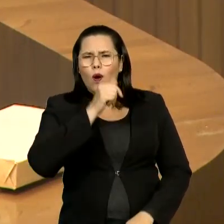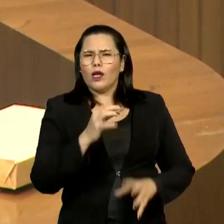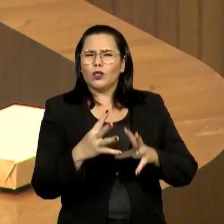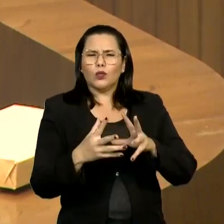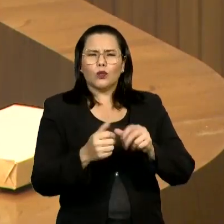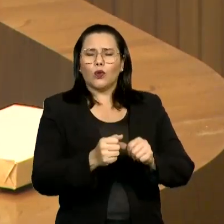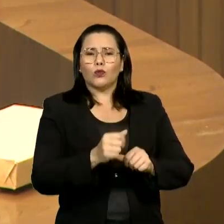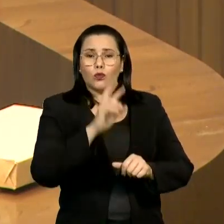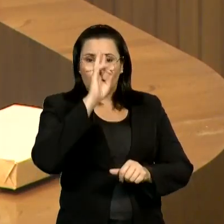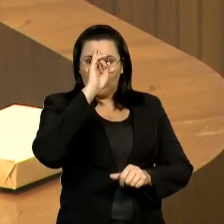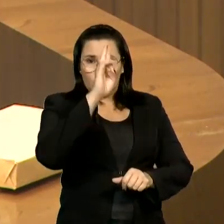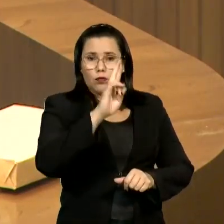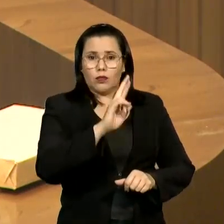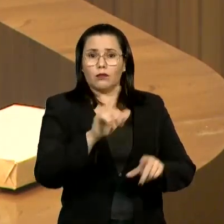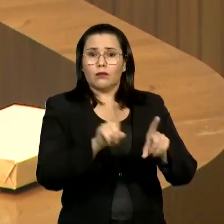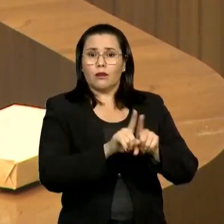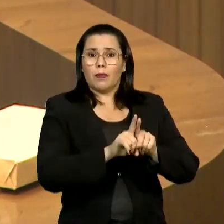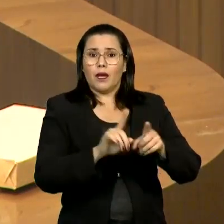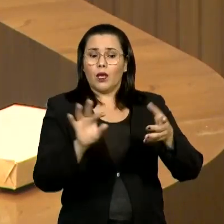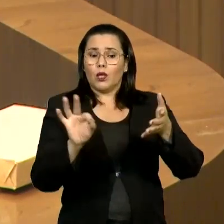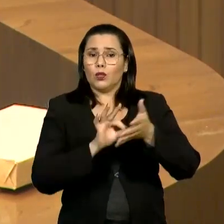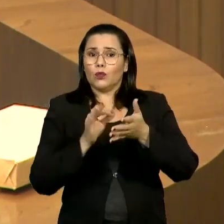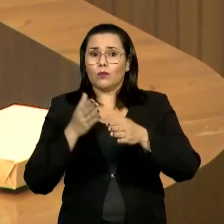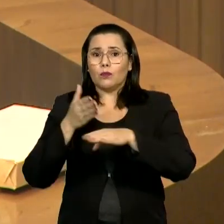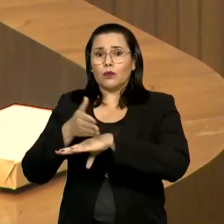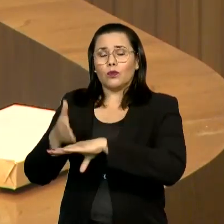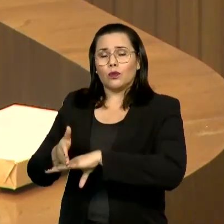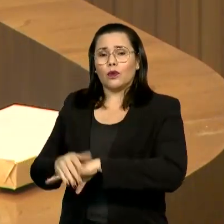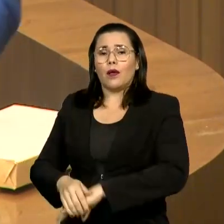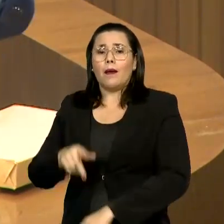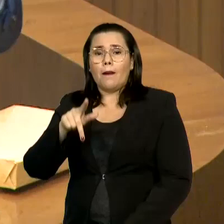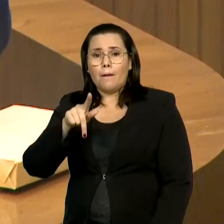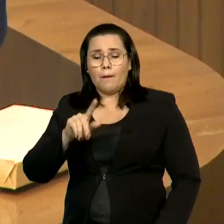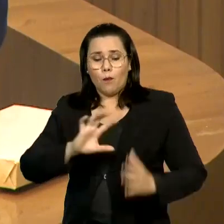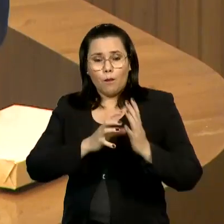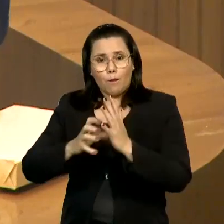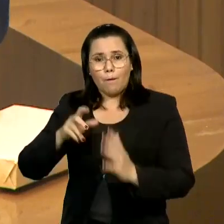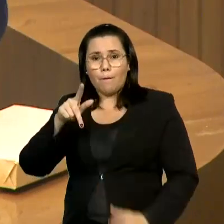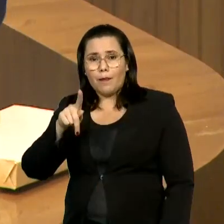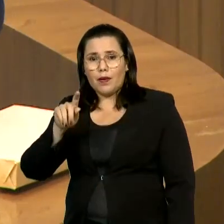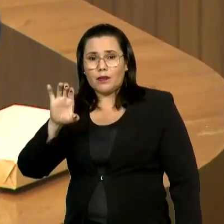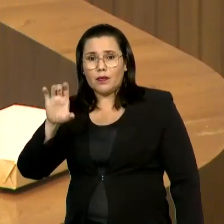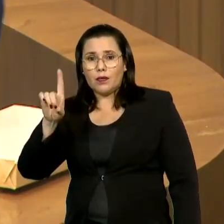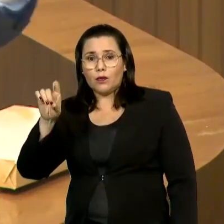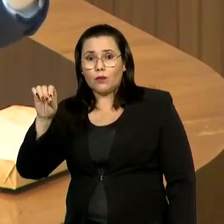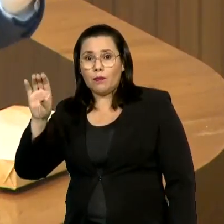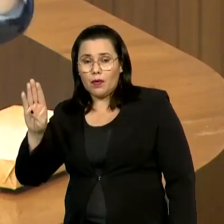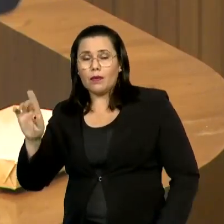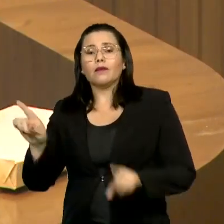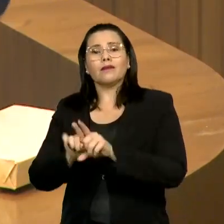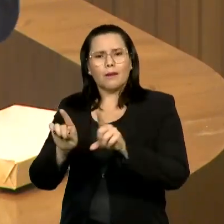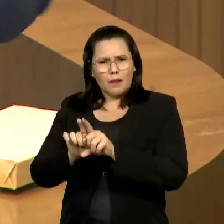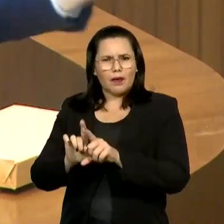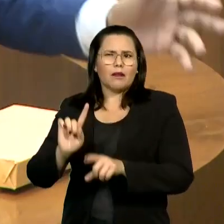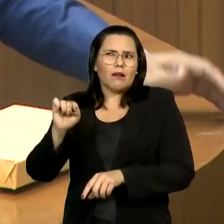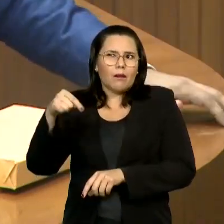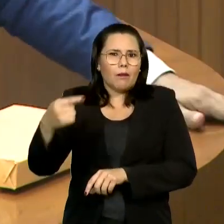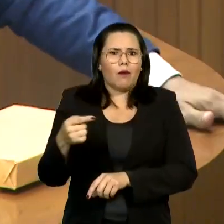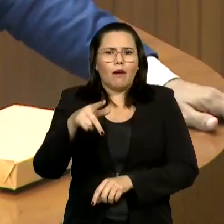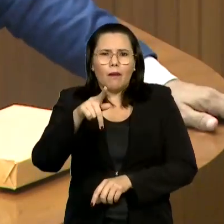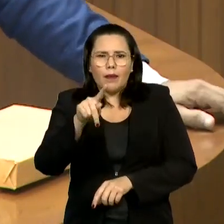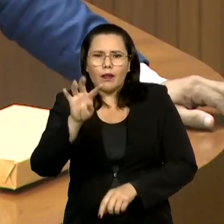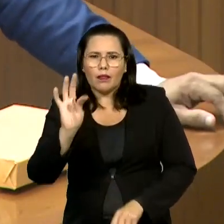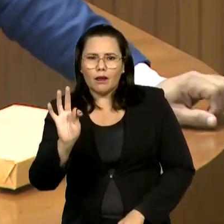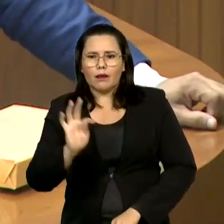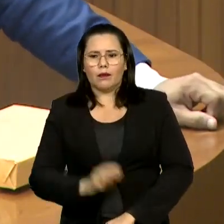e, posteriormente, ao PT. E nós, inclusive, fomos processados, falei, inclusive, deputado Zé